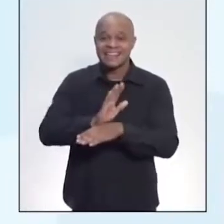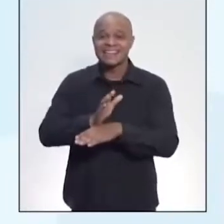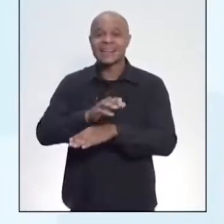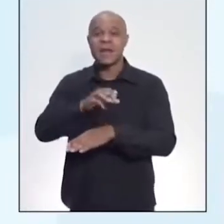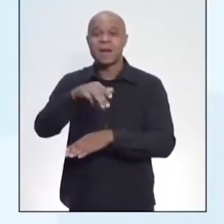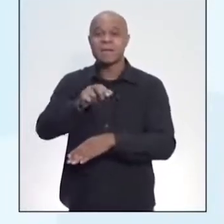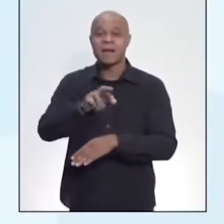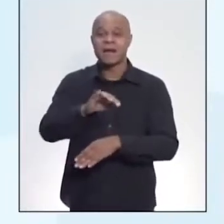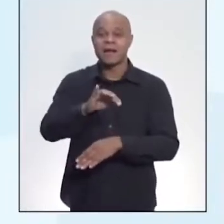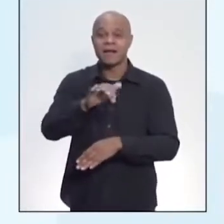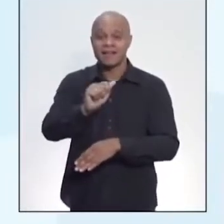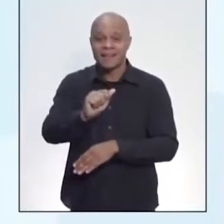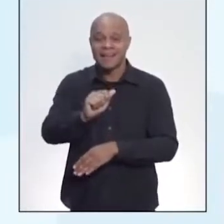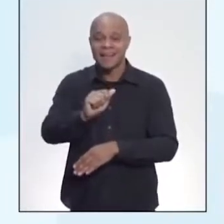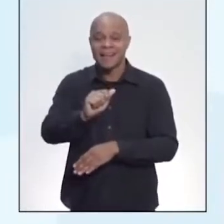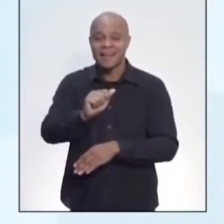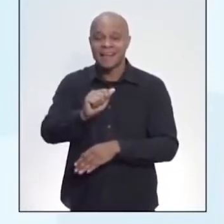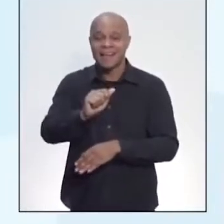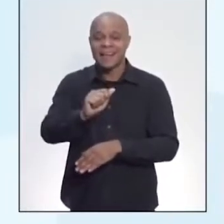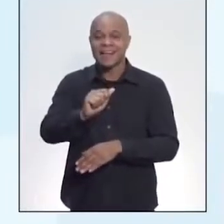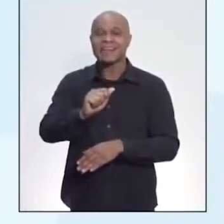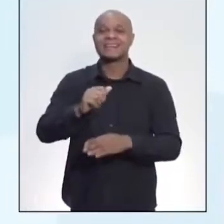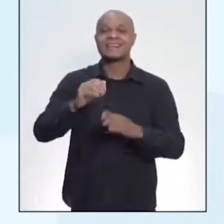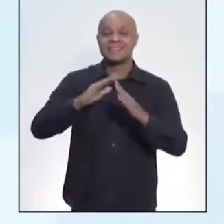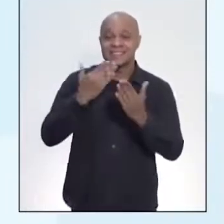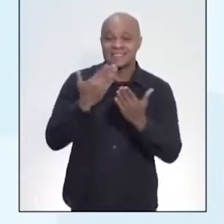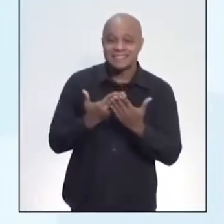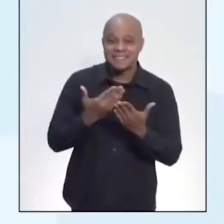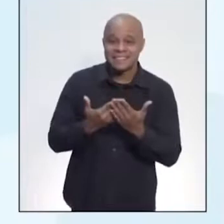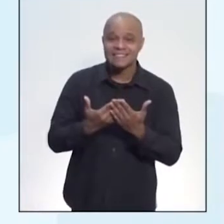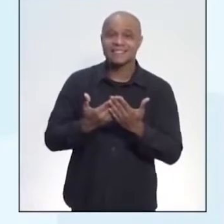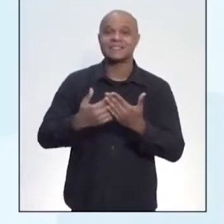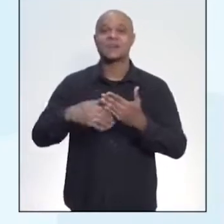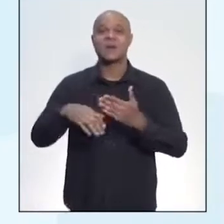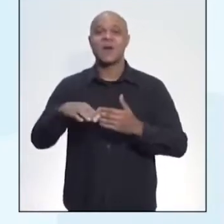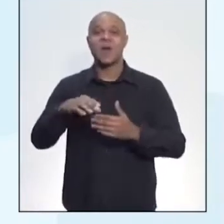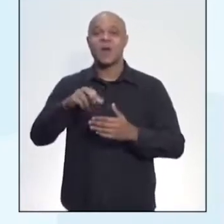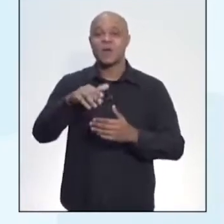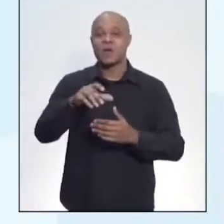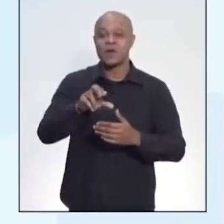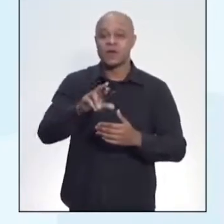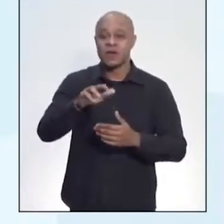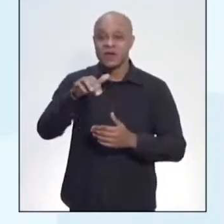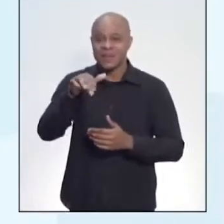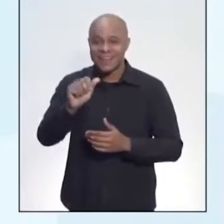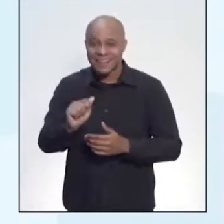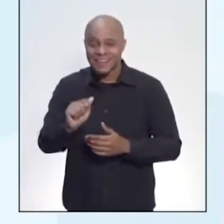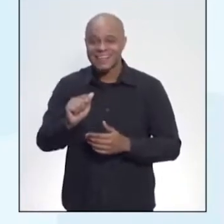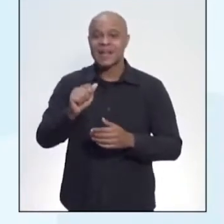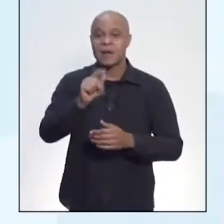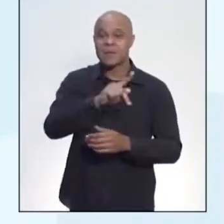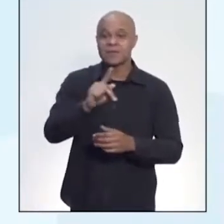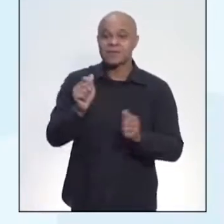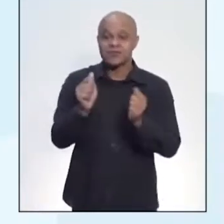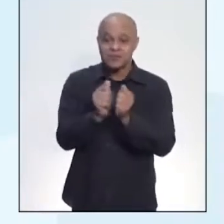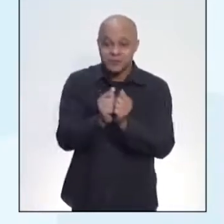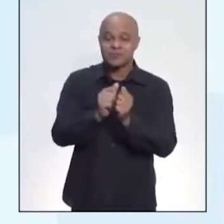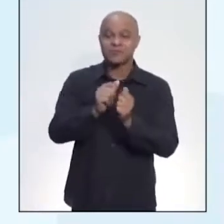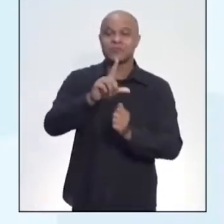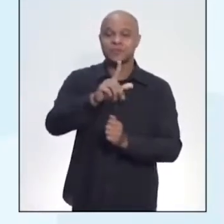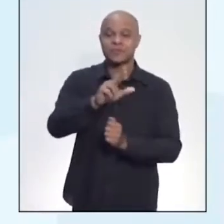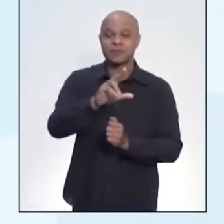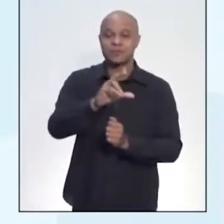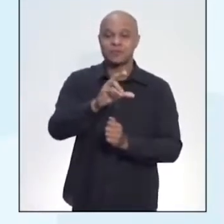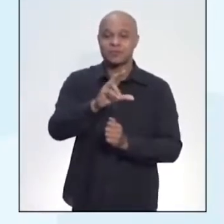6º a da Emef Professora Norma Botelho o que ela está fazendo com a professora de história a Lucimara Parabéns